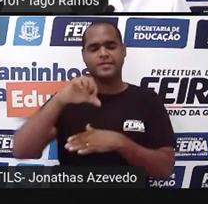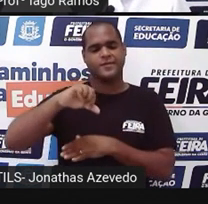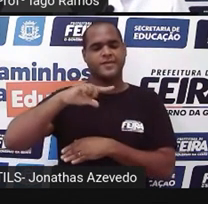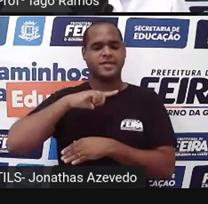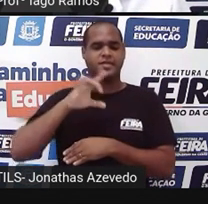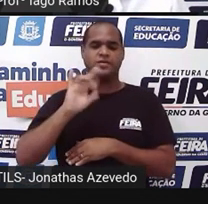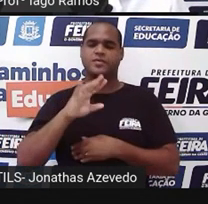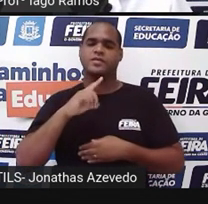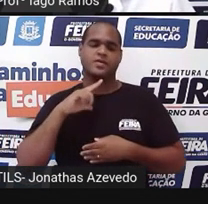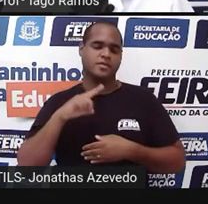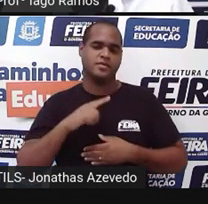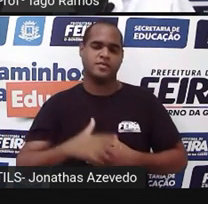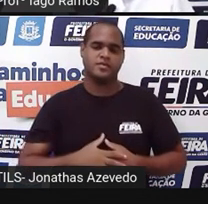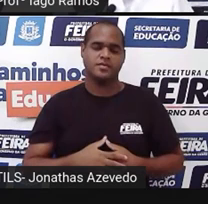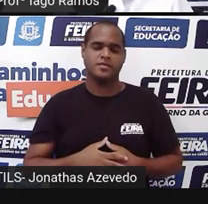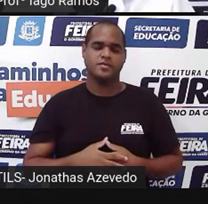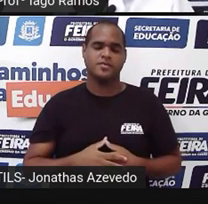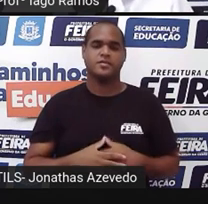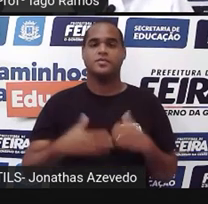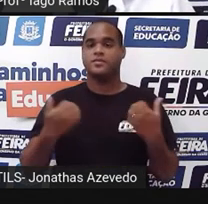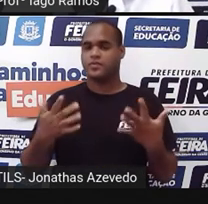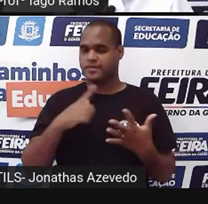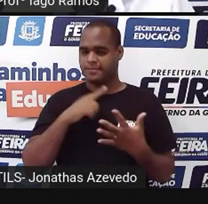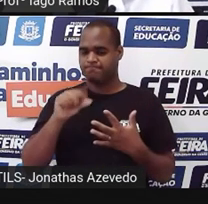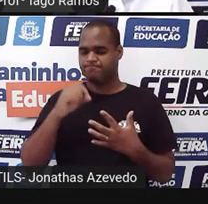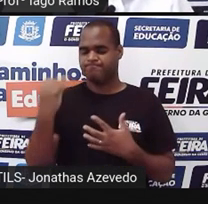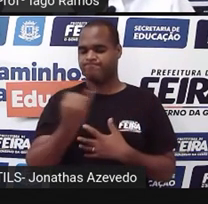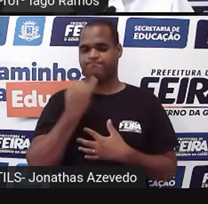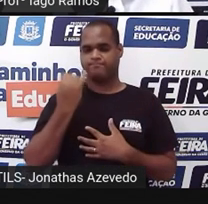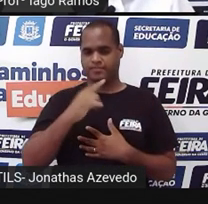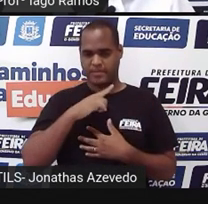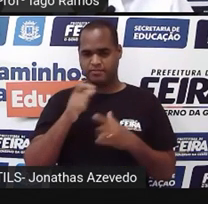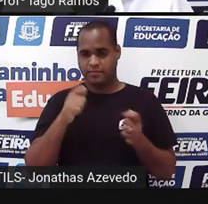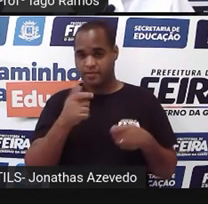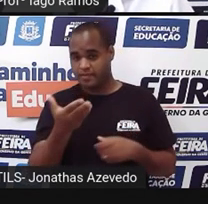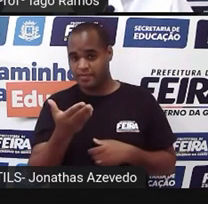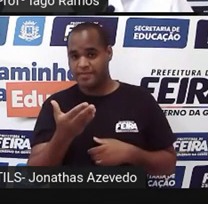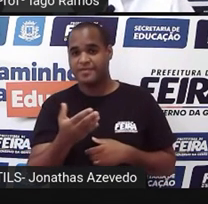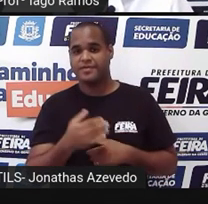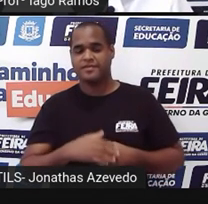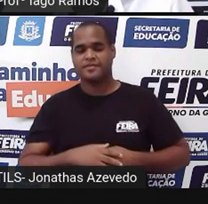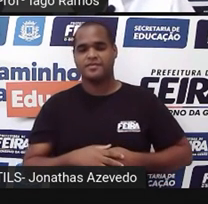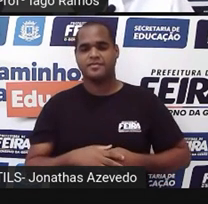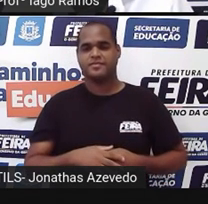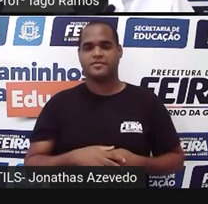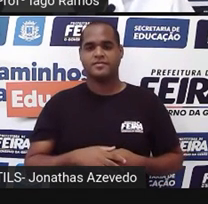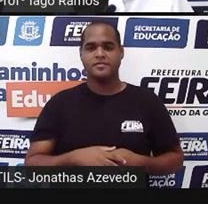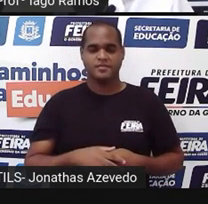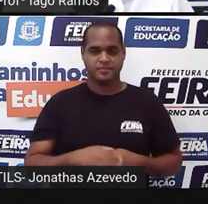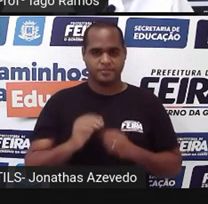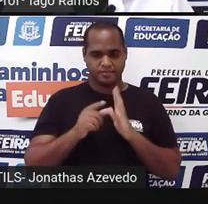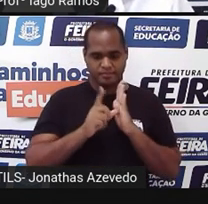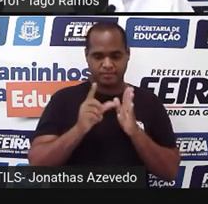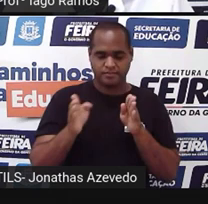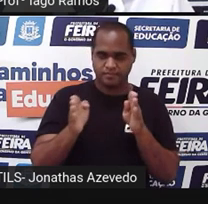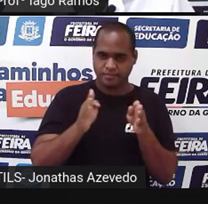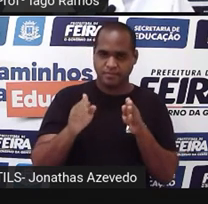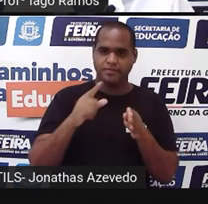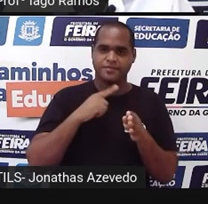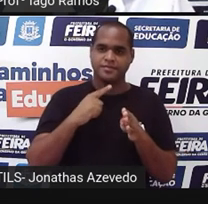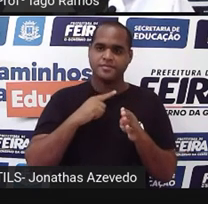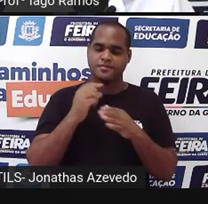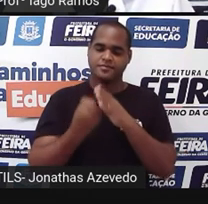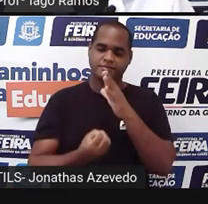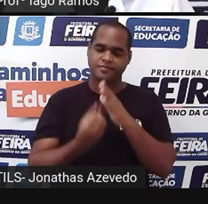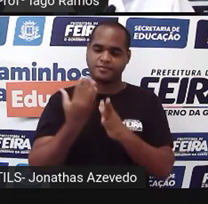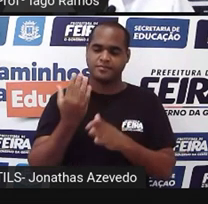nove é só que tem um detalhe aqui tá bom e o antiperiodo também